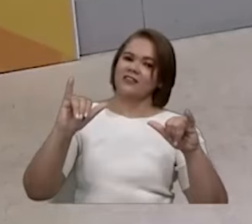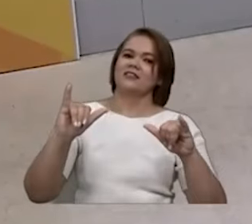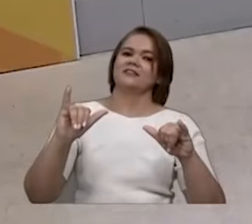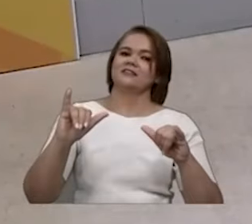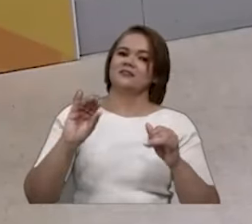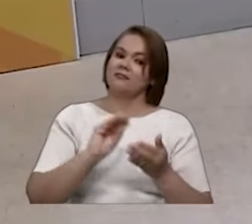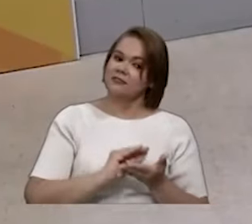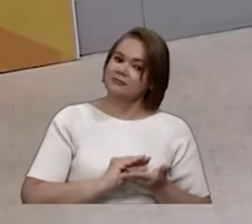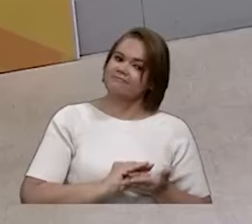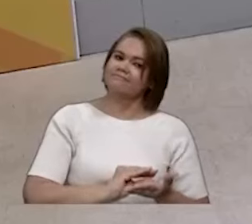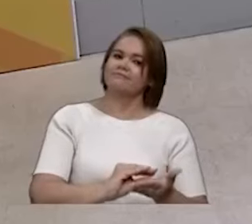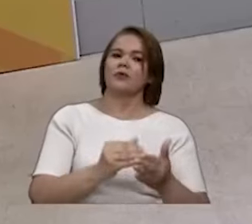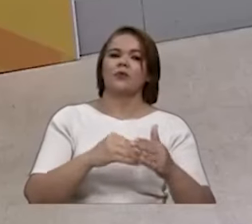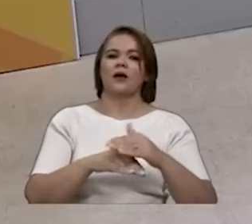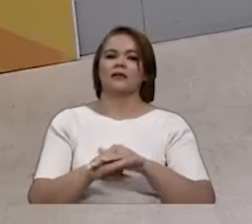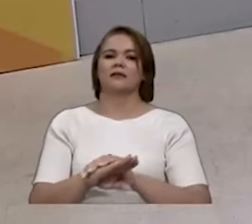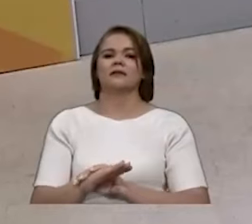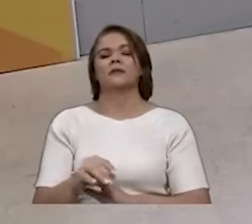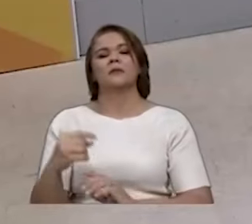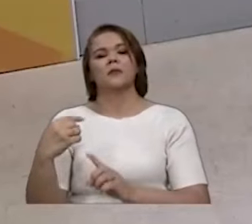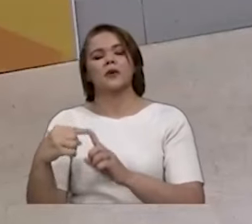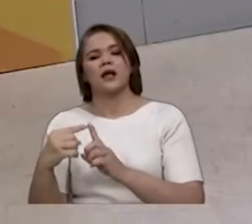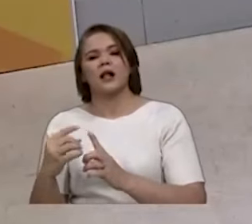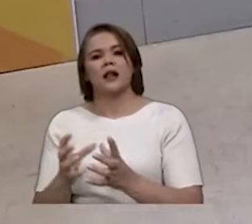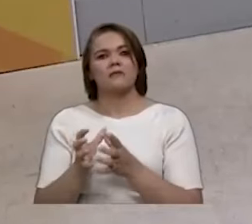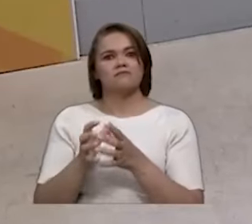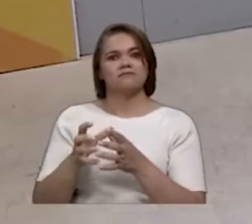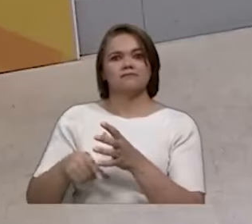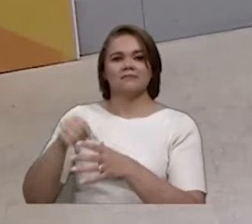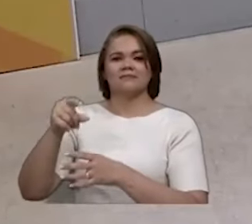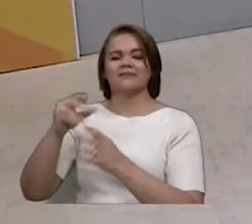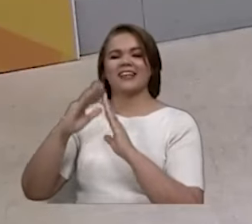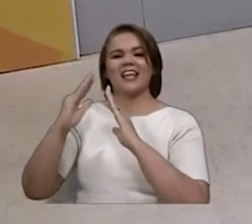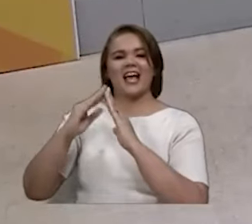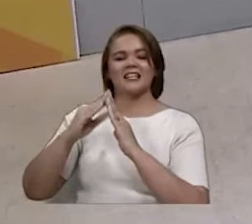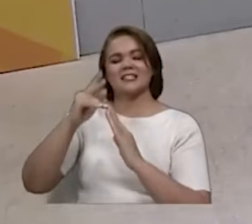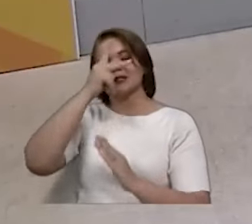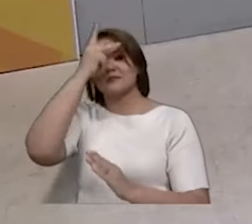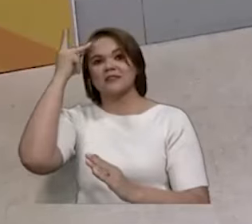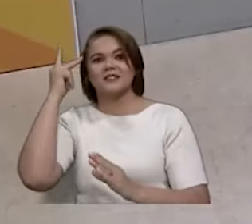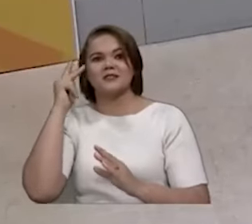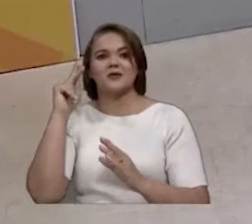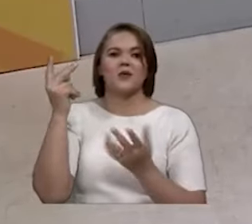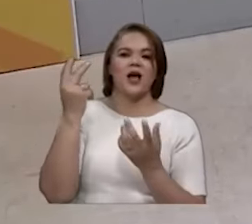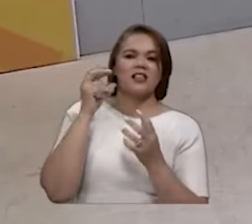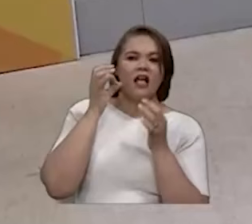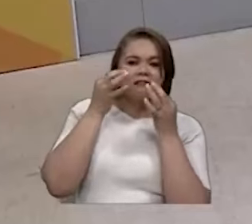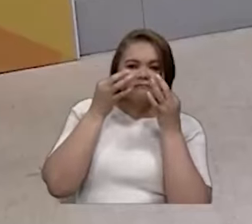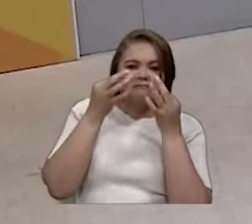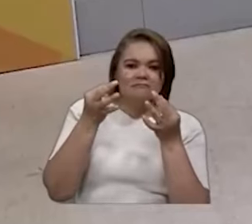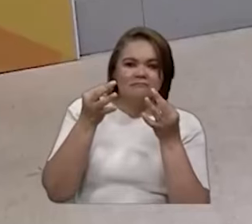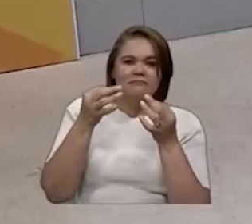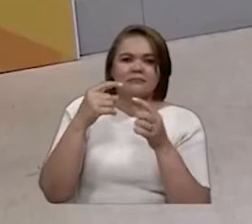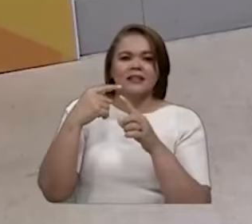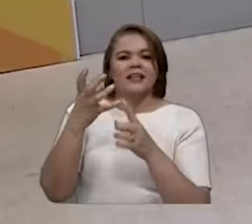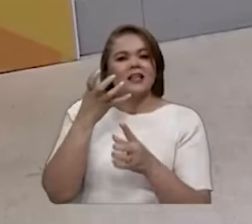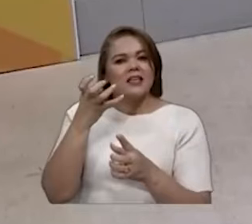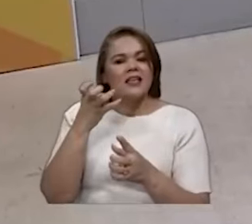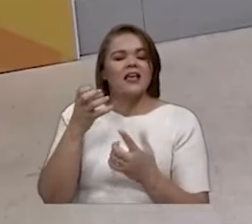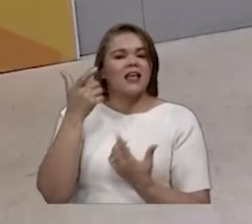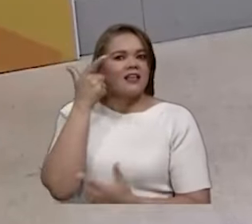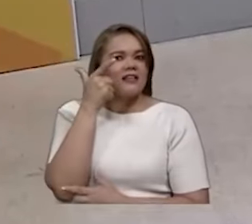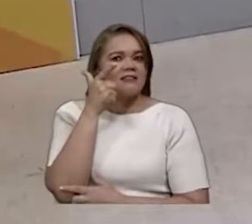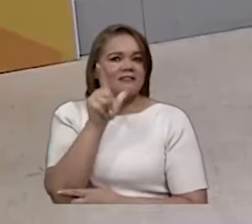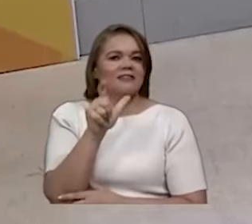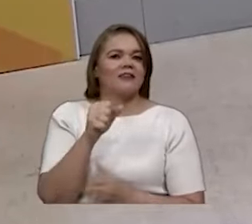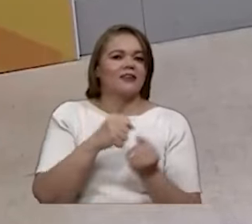investimento. Bia, liga a sorteadora que a turma de casa tá ligada na gente, tá querendo ligar ainda mais a emoção de ser contemplado Caju Cap.